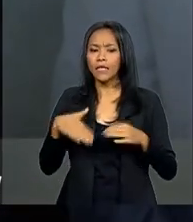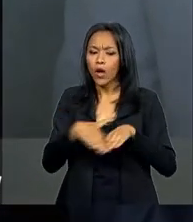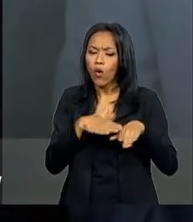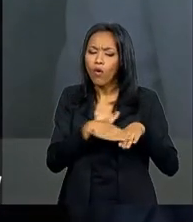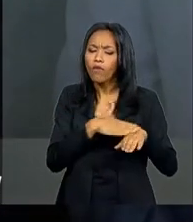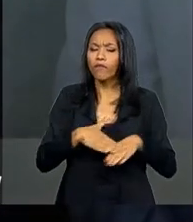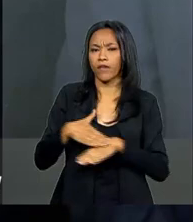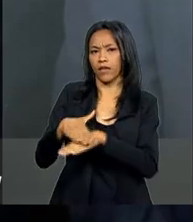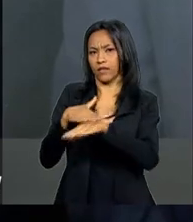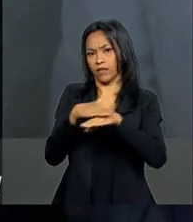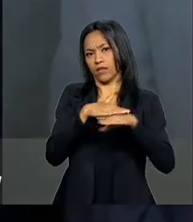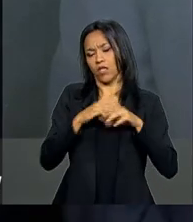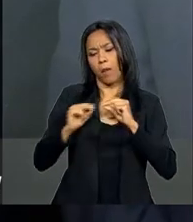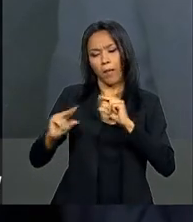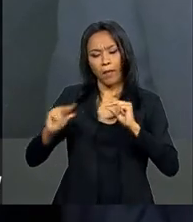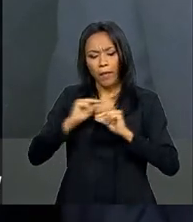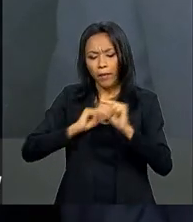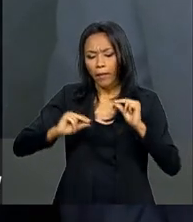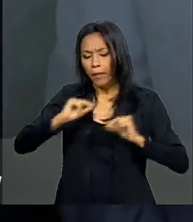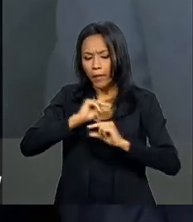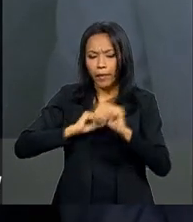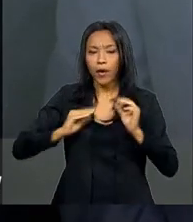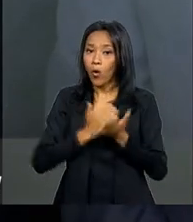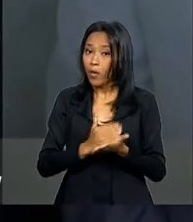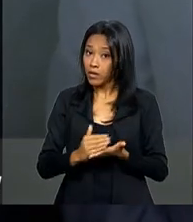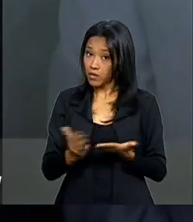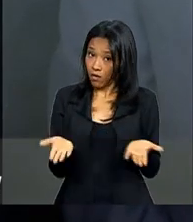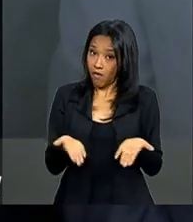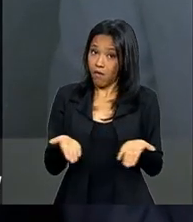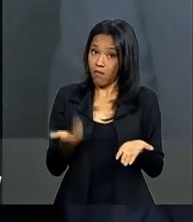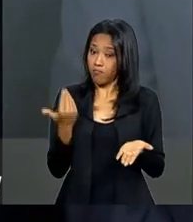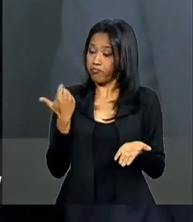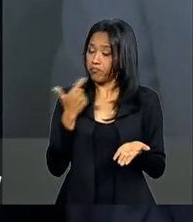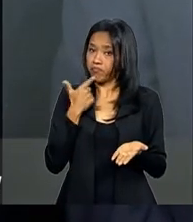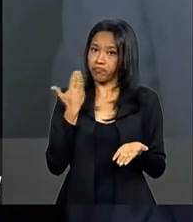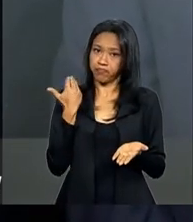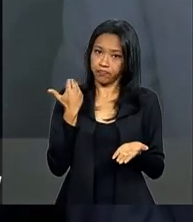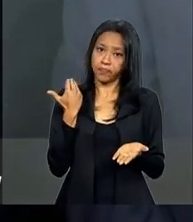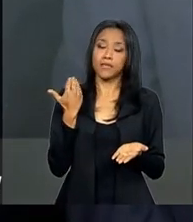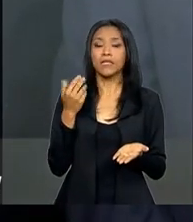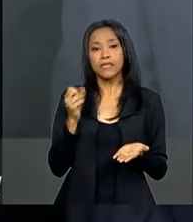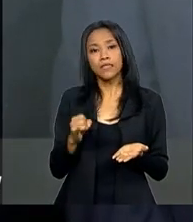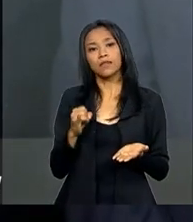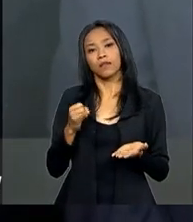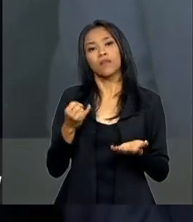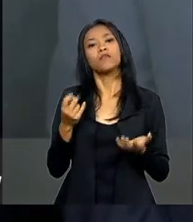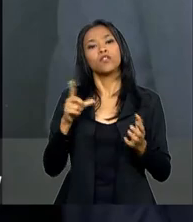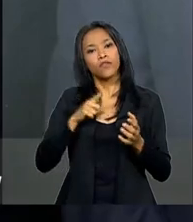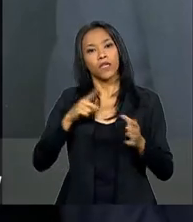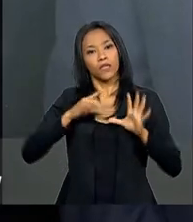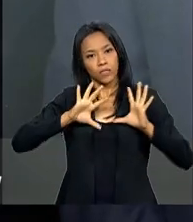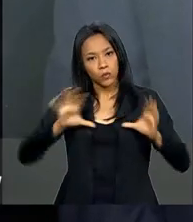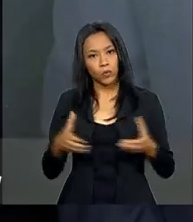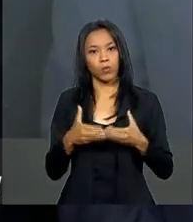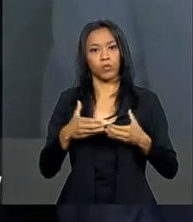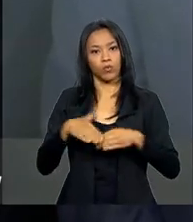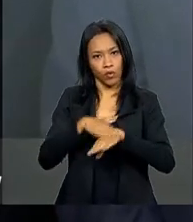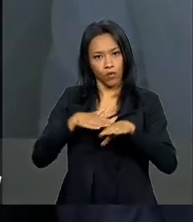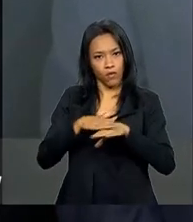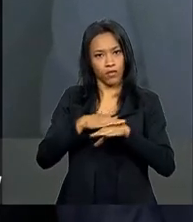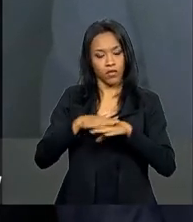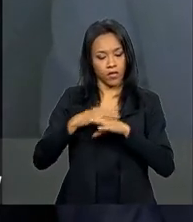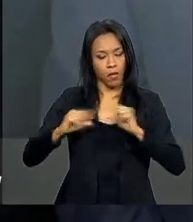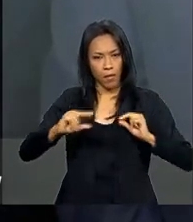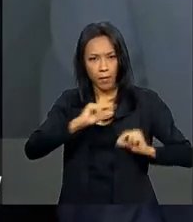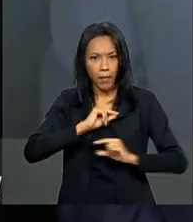havendo conversações. Estas conversações se iniciaram agora. Evidentemente, se houver esta composição, nós poderemos fazê-lo. Como